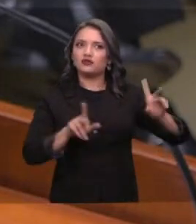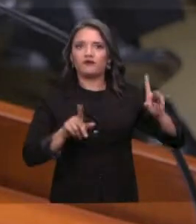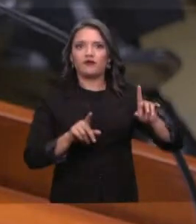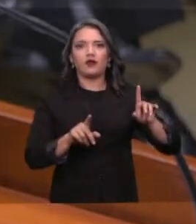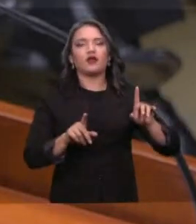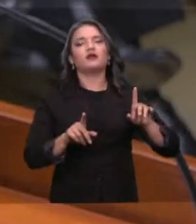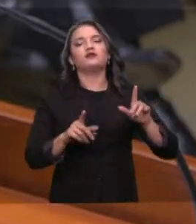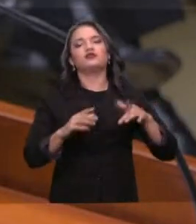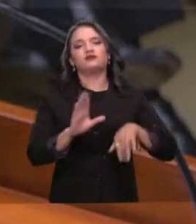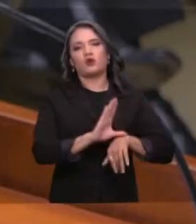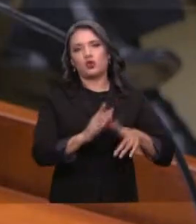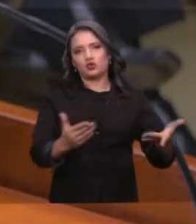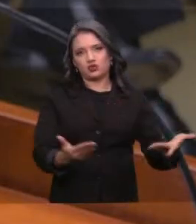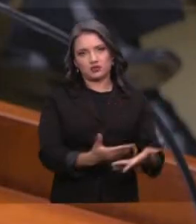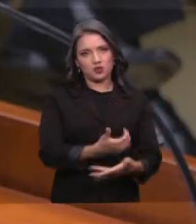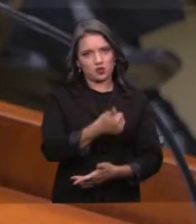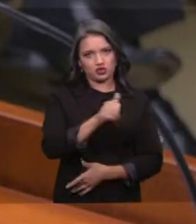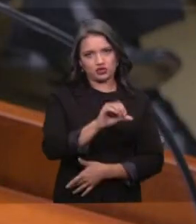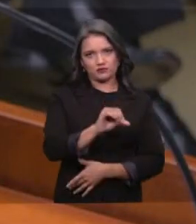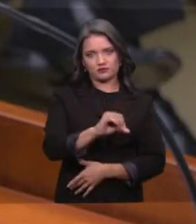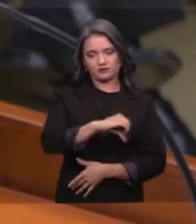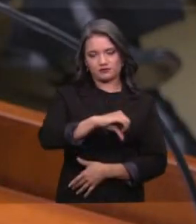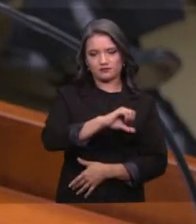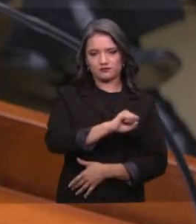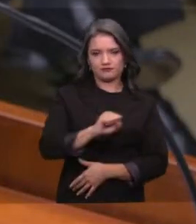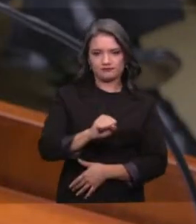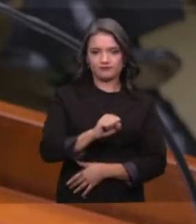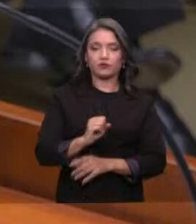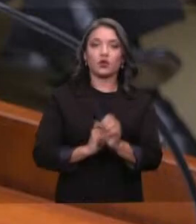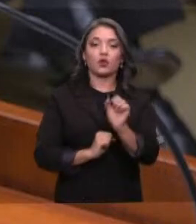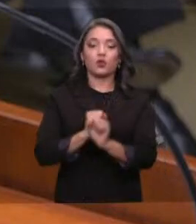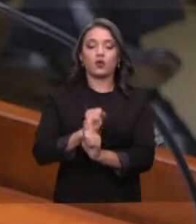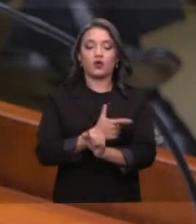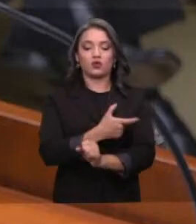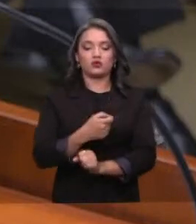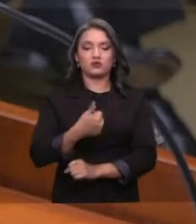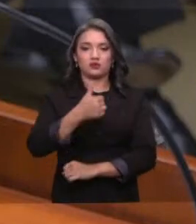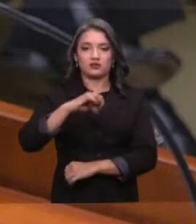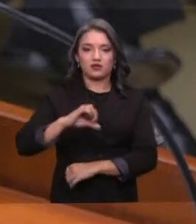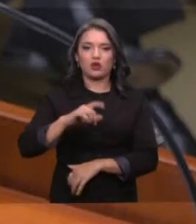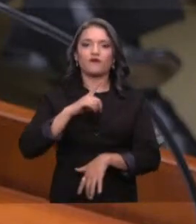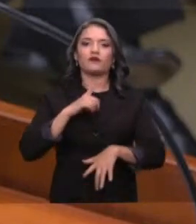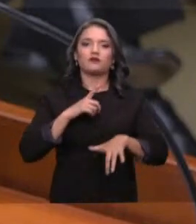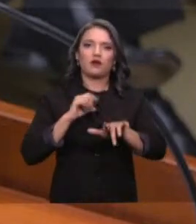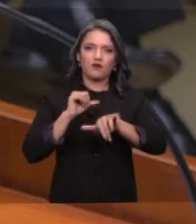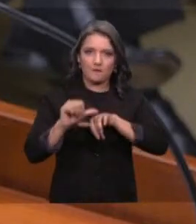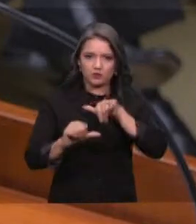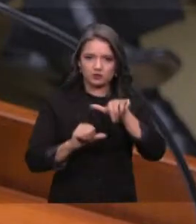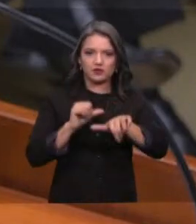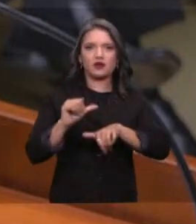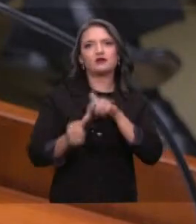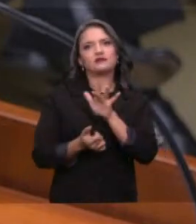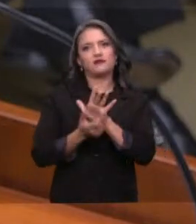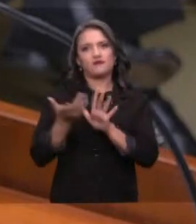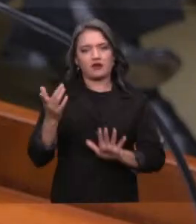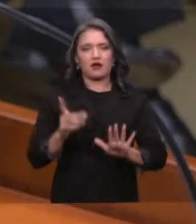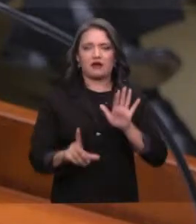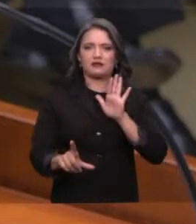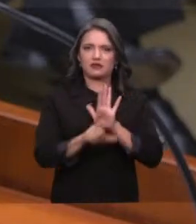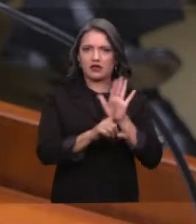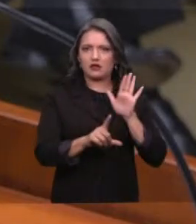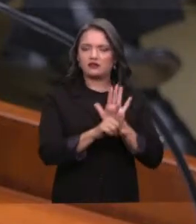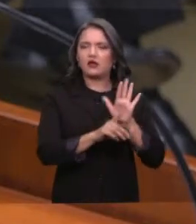de 88. A reforma de 2019, assim como sucessivas alterações legislativas